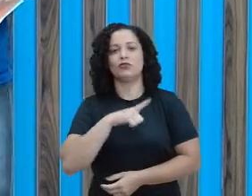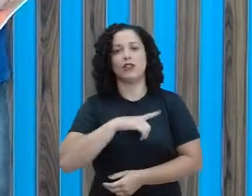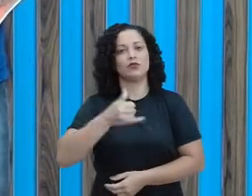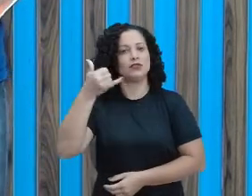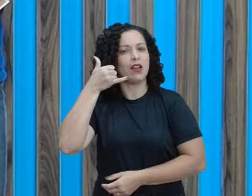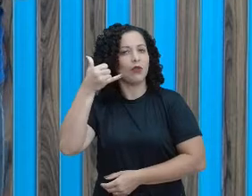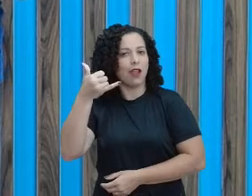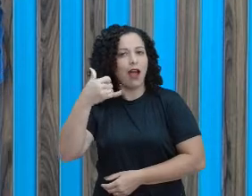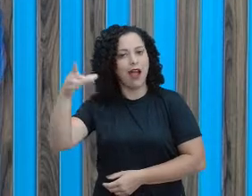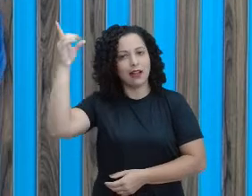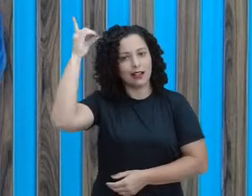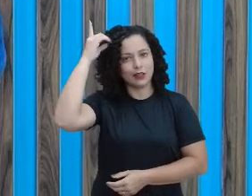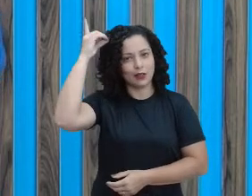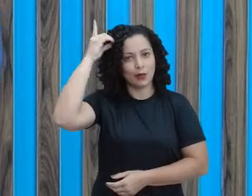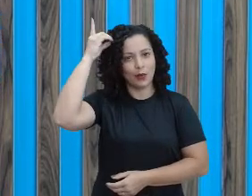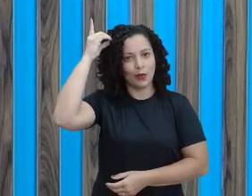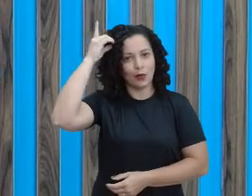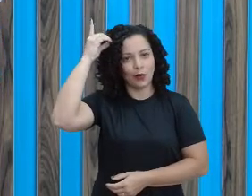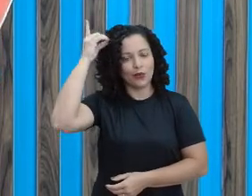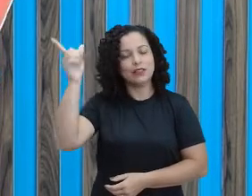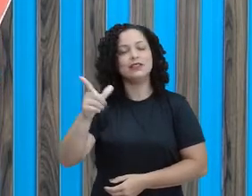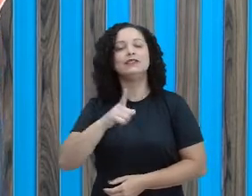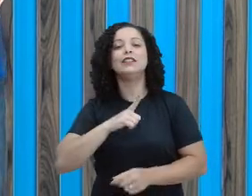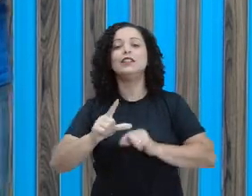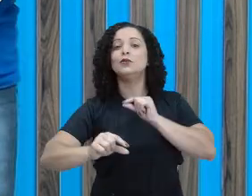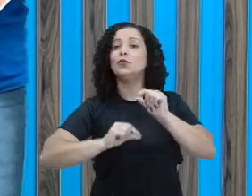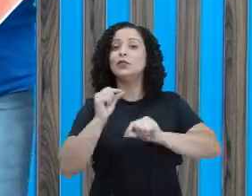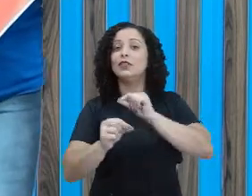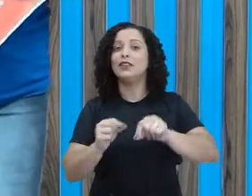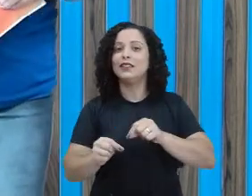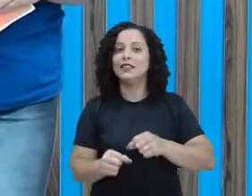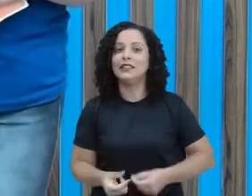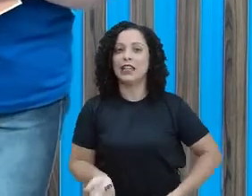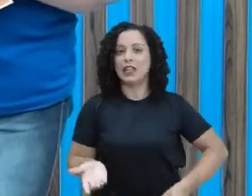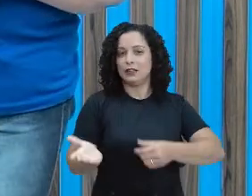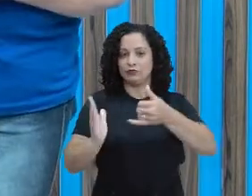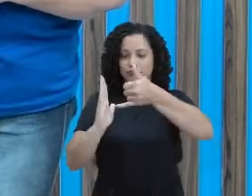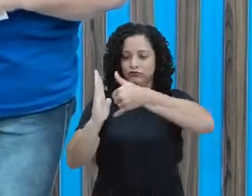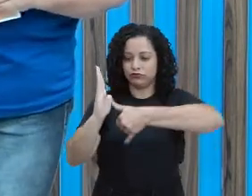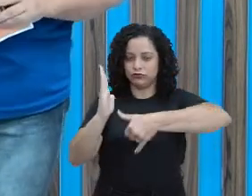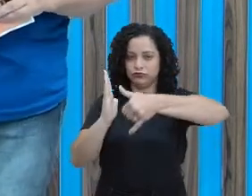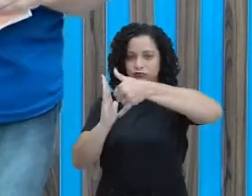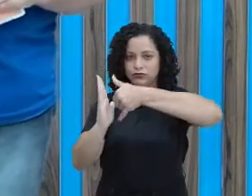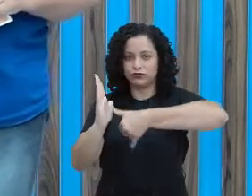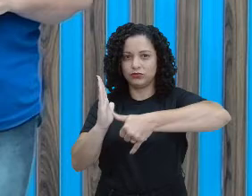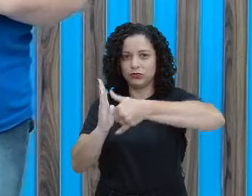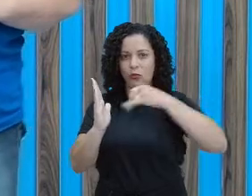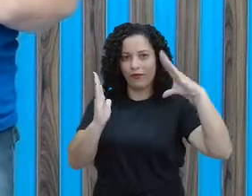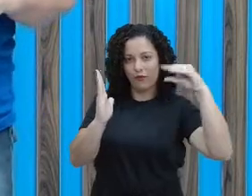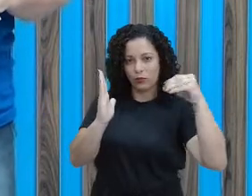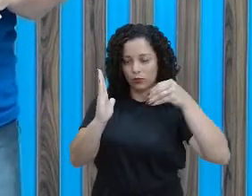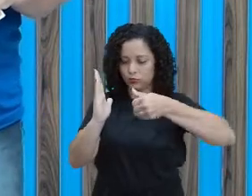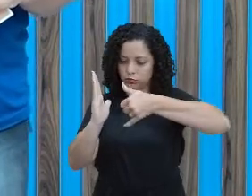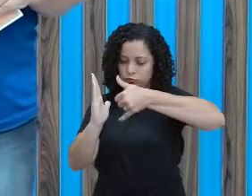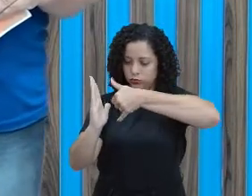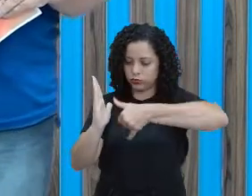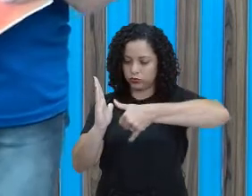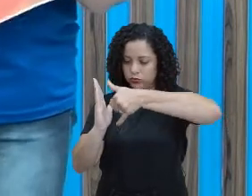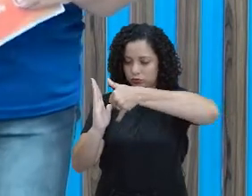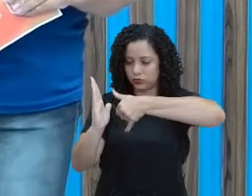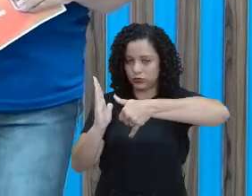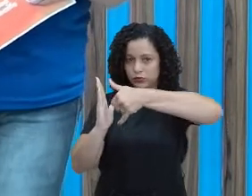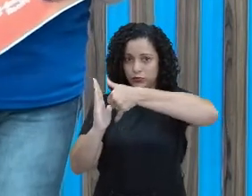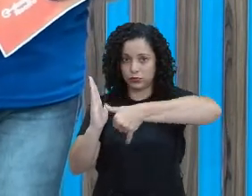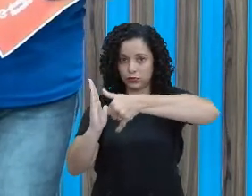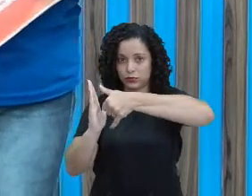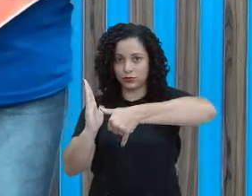celular Android, nós vamos colocar aqui o QR Code, e nesse QR Code aí, vocês